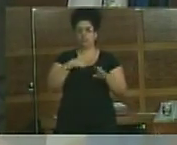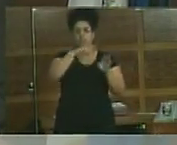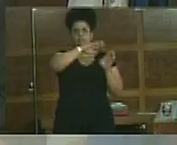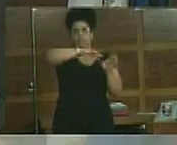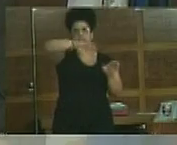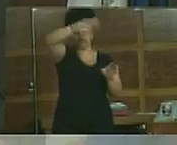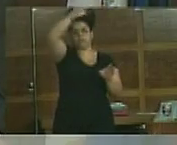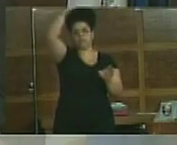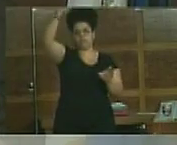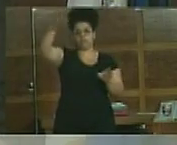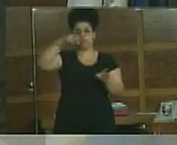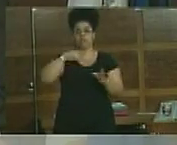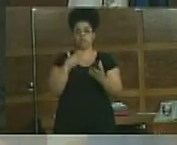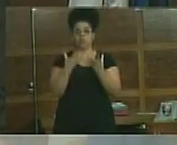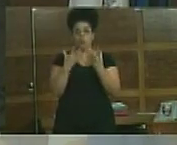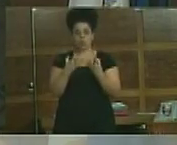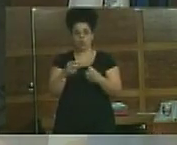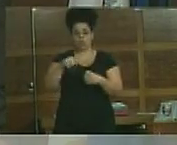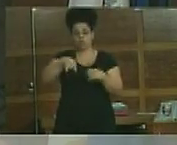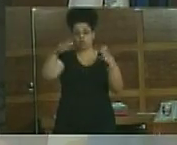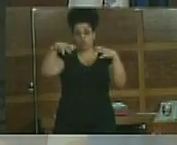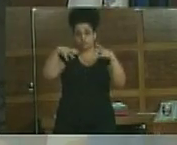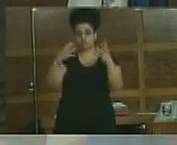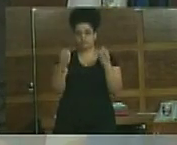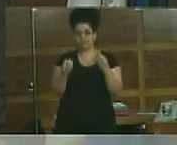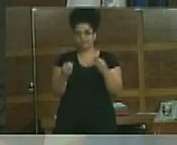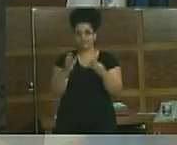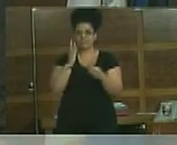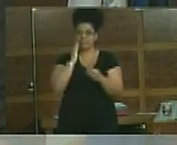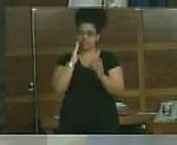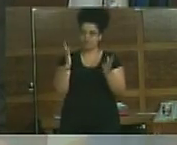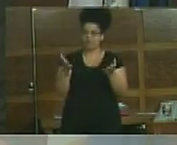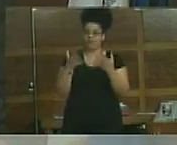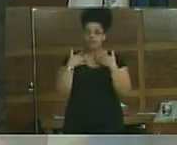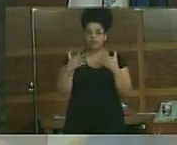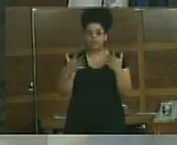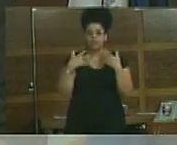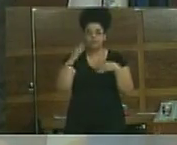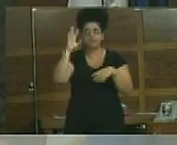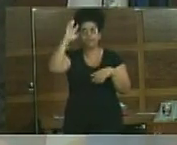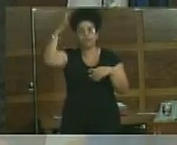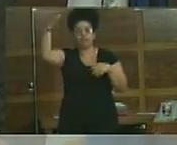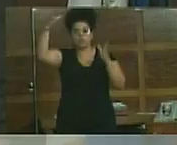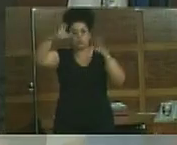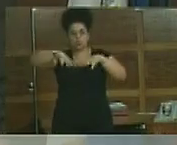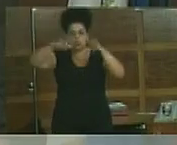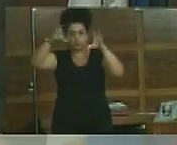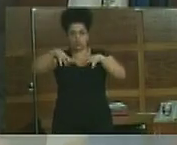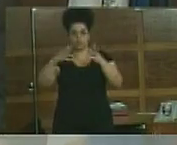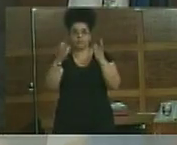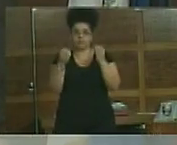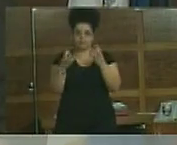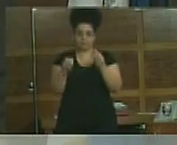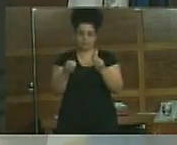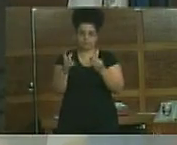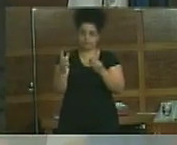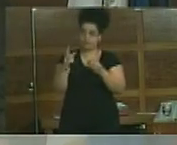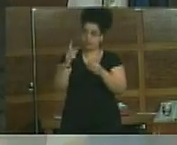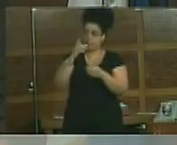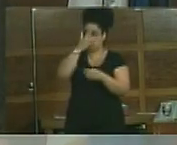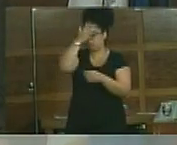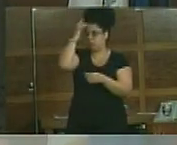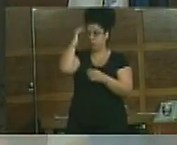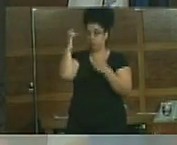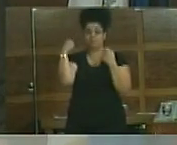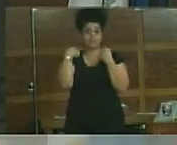ela segura muita umidade, então aqui chove muito. Sabemos que no verão, então, aqui chove muito e o povo